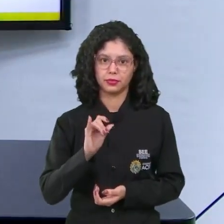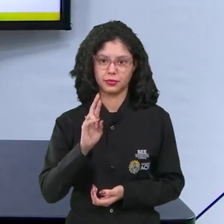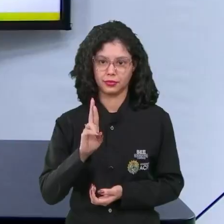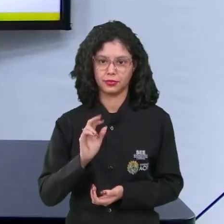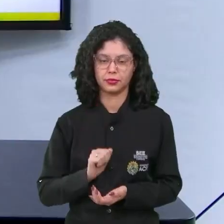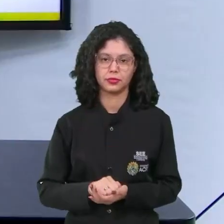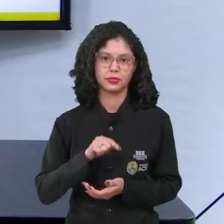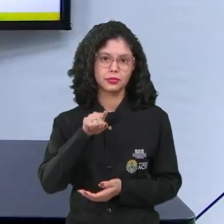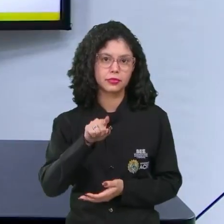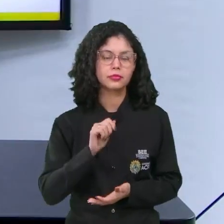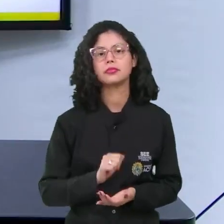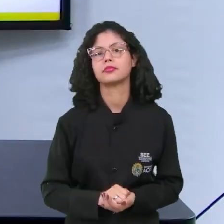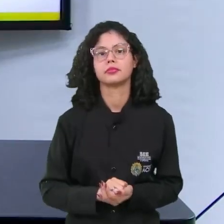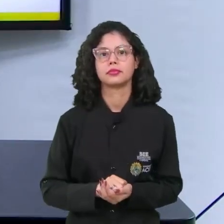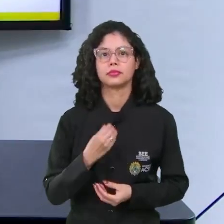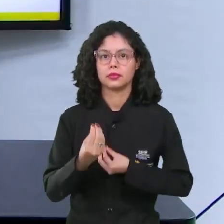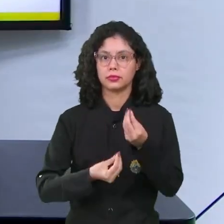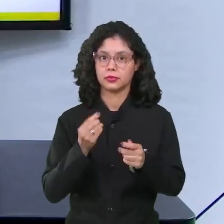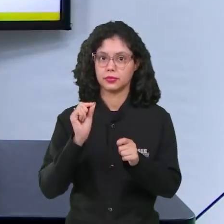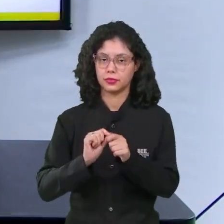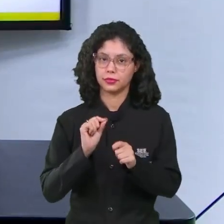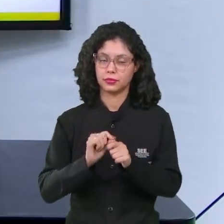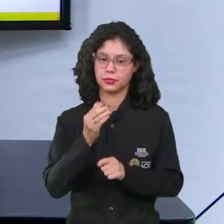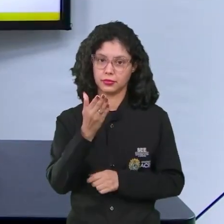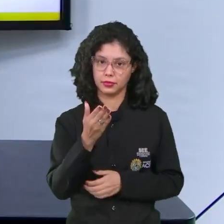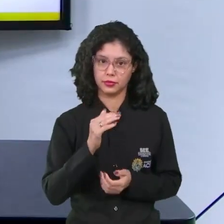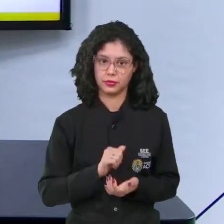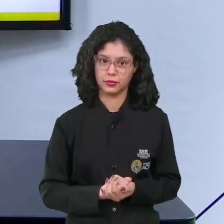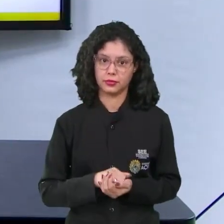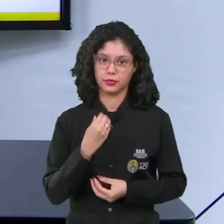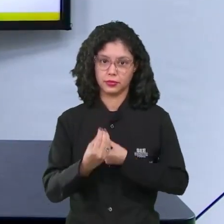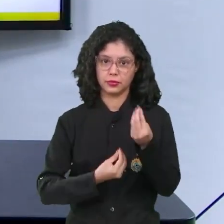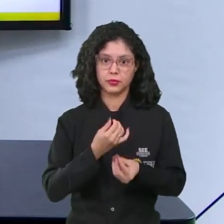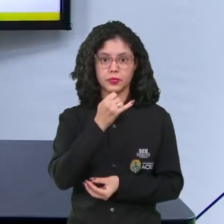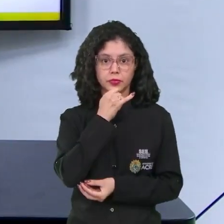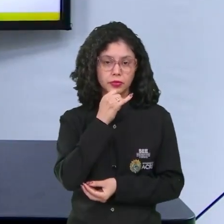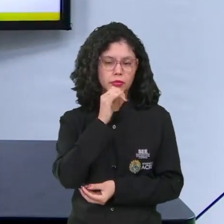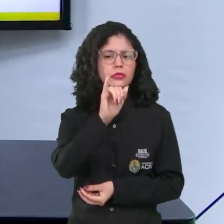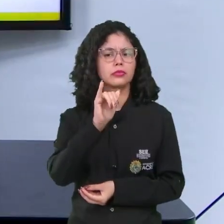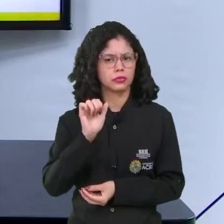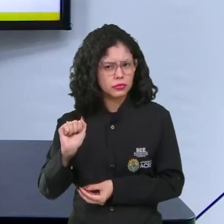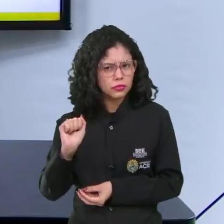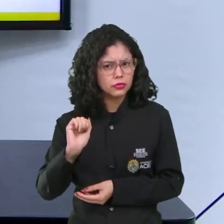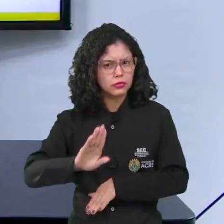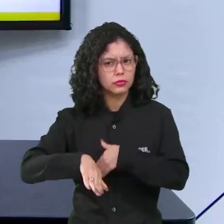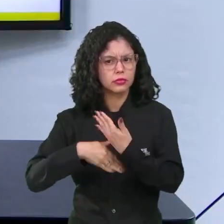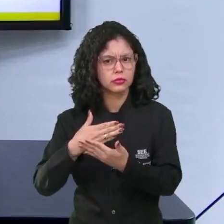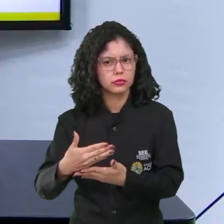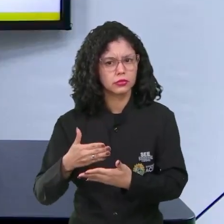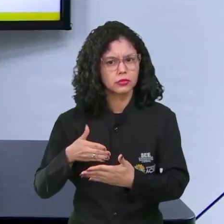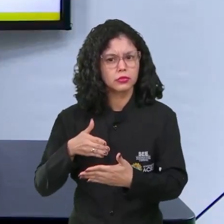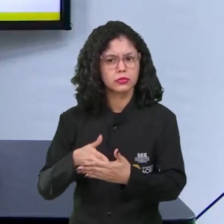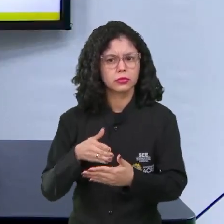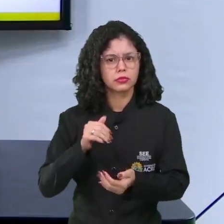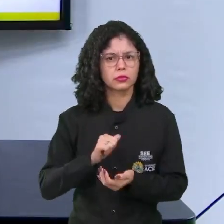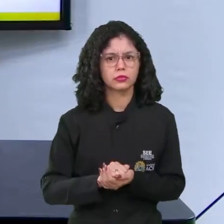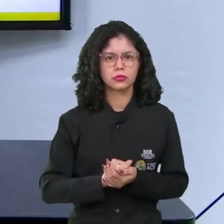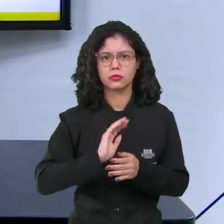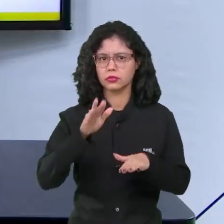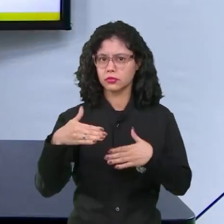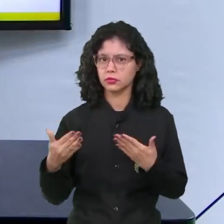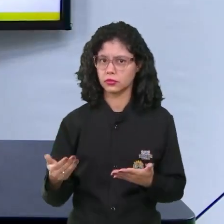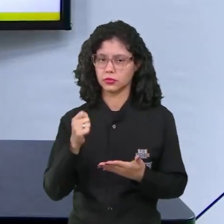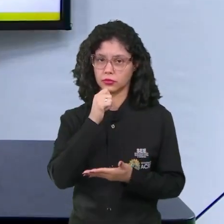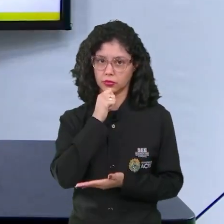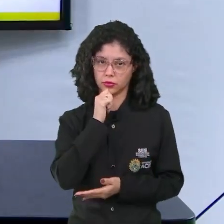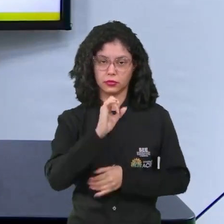como você tem feito isso? Como, por exemplo, a IA interfere nesse processo? Quais outros mecanismos